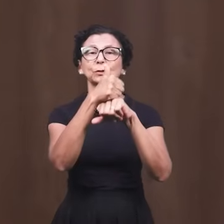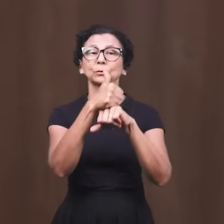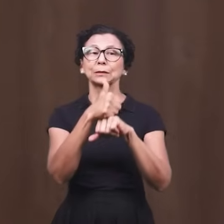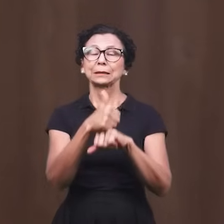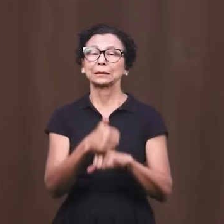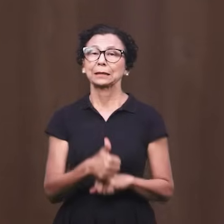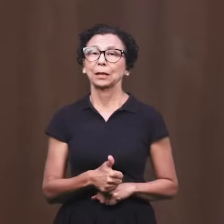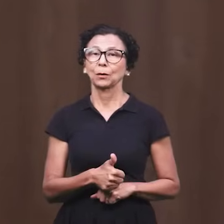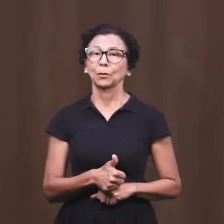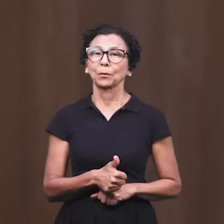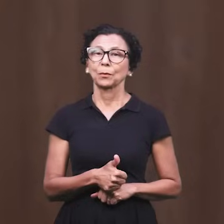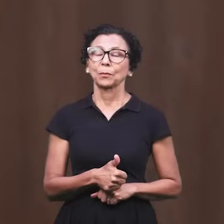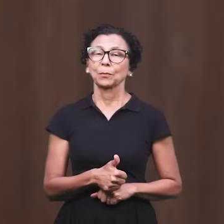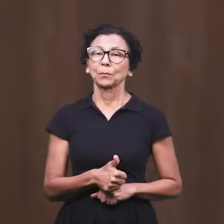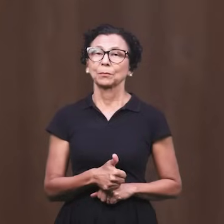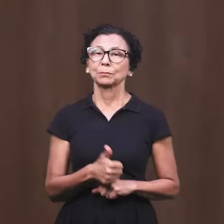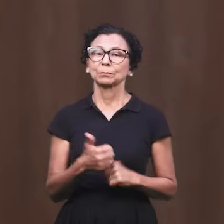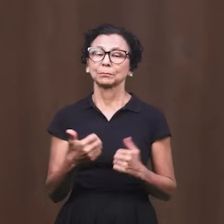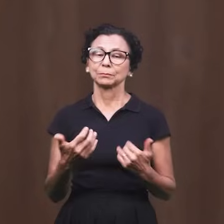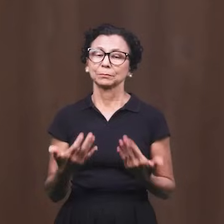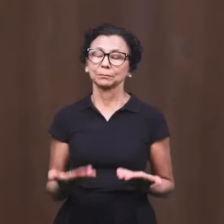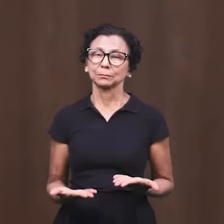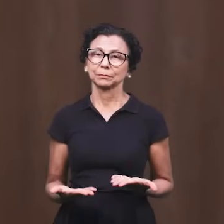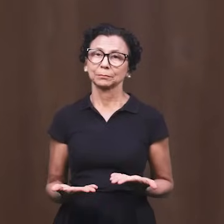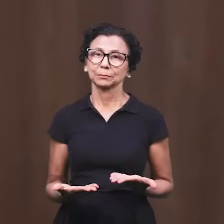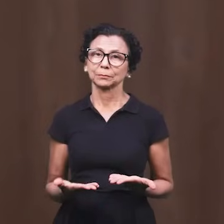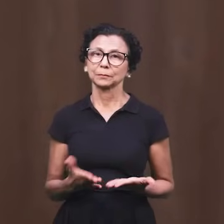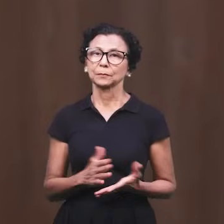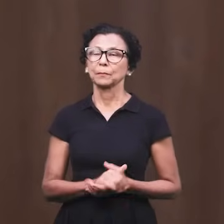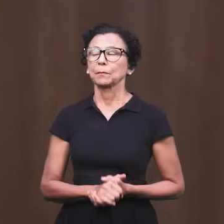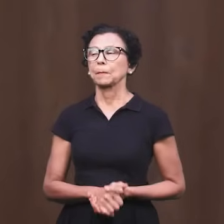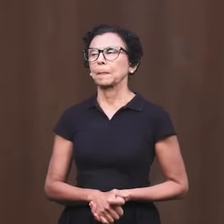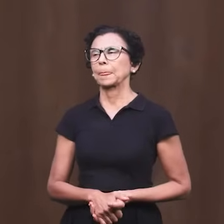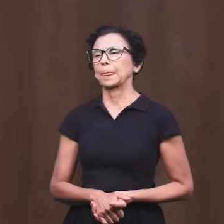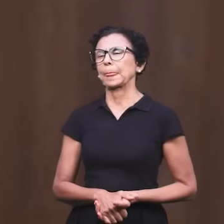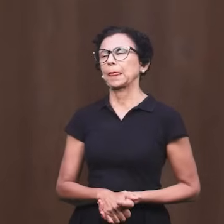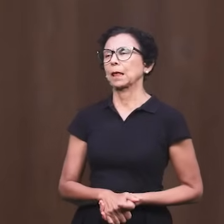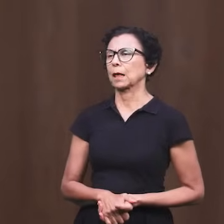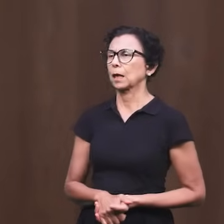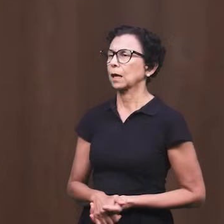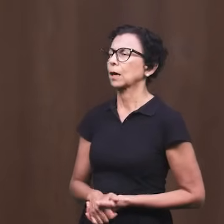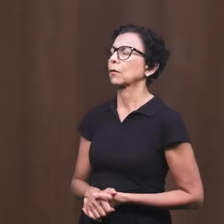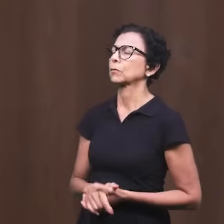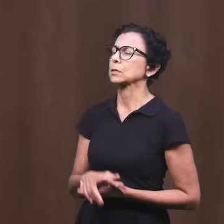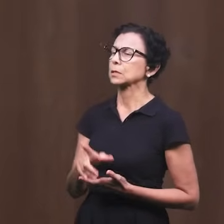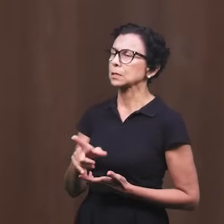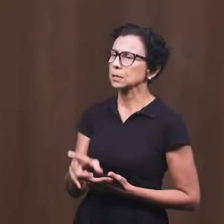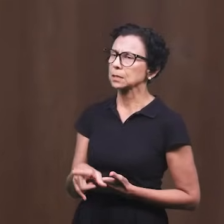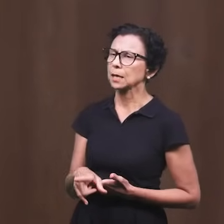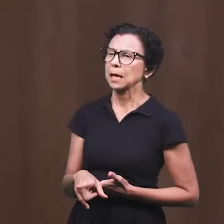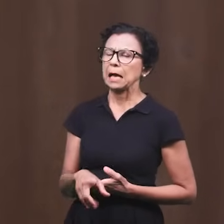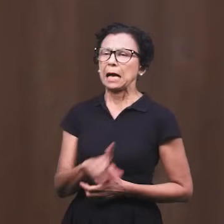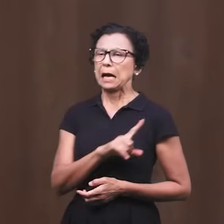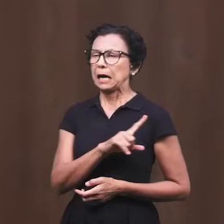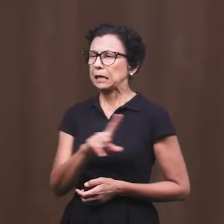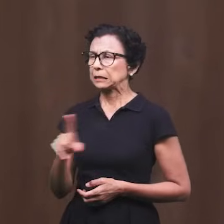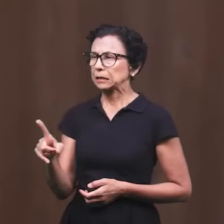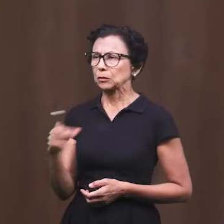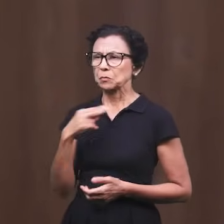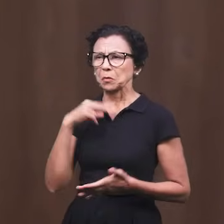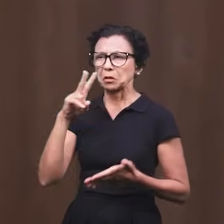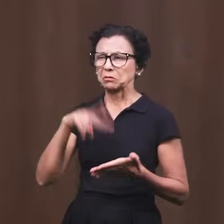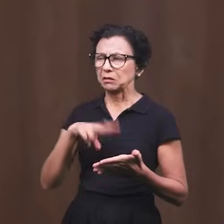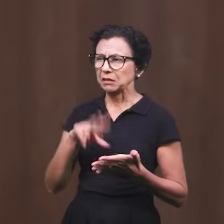alma. Então é aquilo que eu estou falando. Não estou dizendo, não deve ler, não deve estudar, não deve buscar